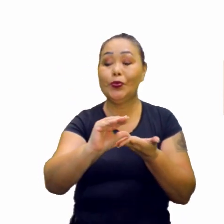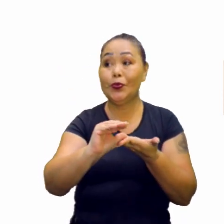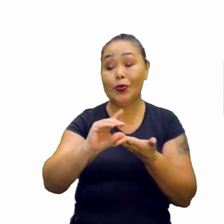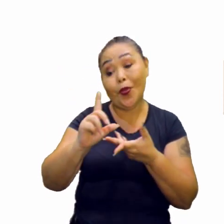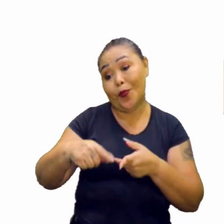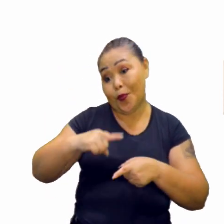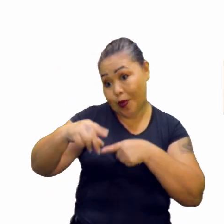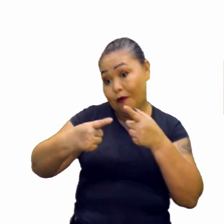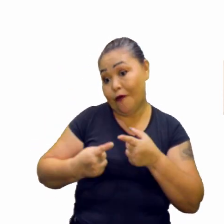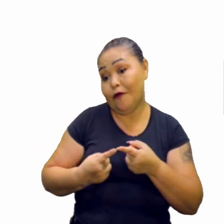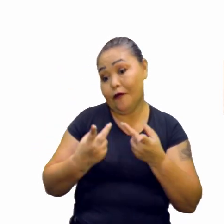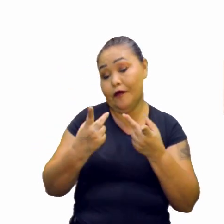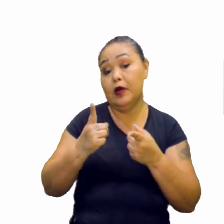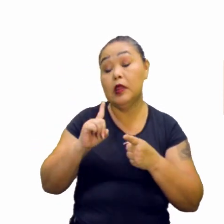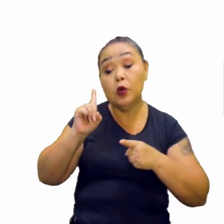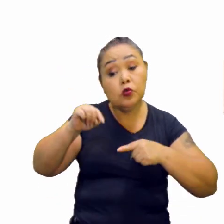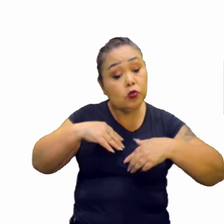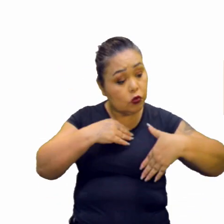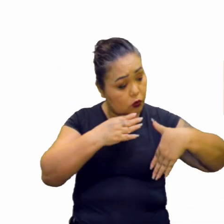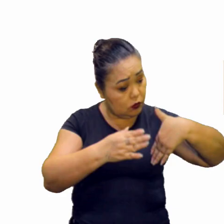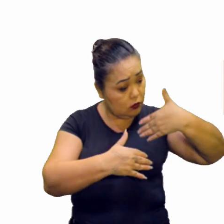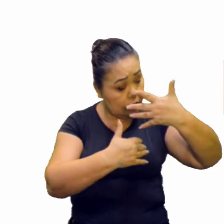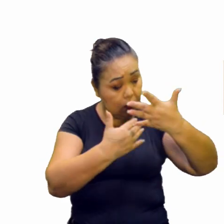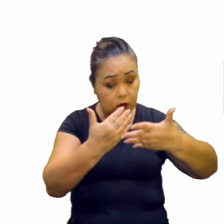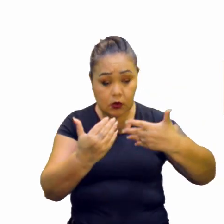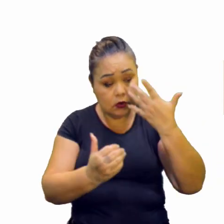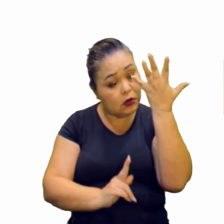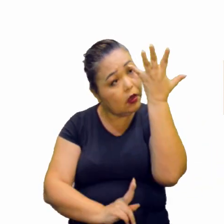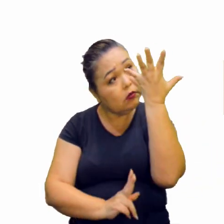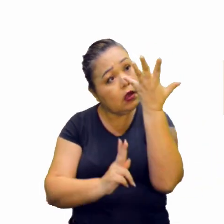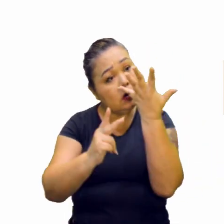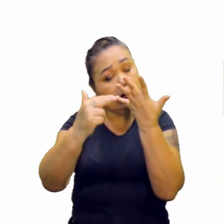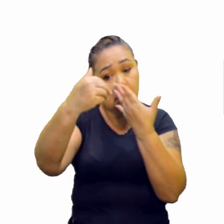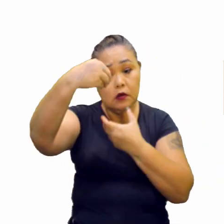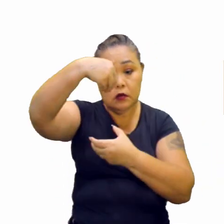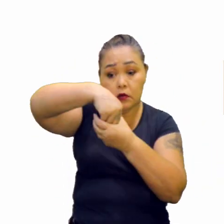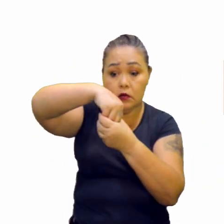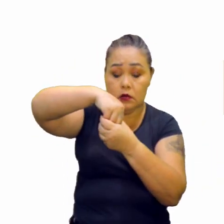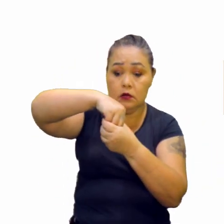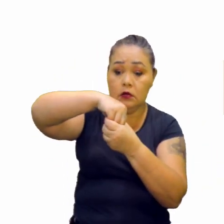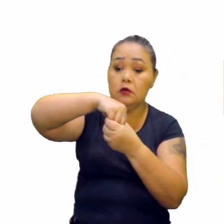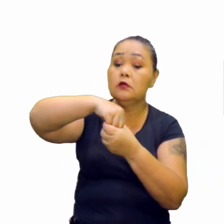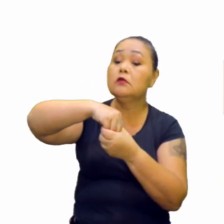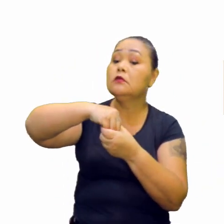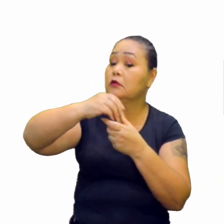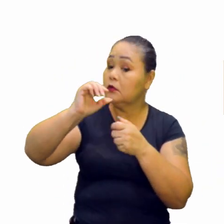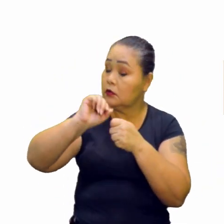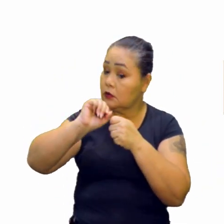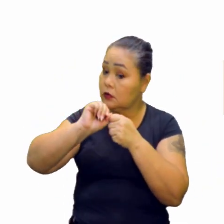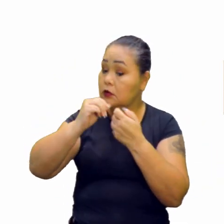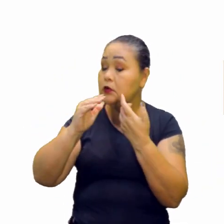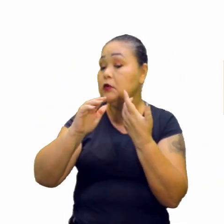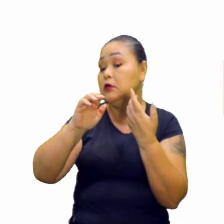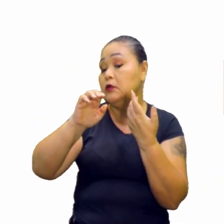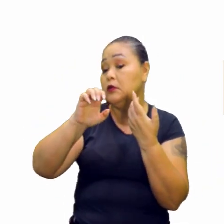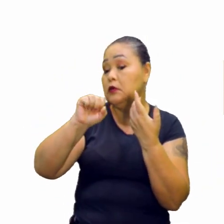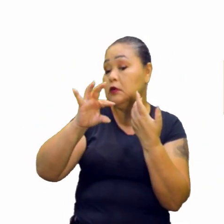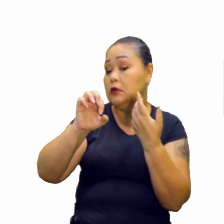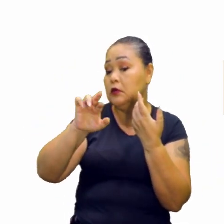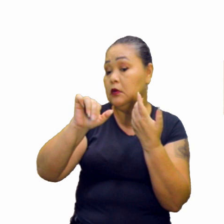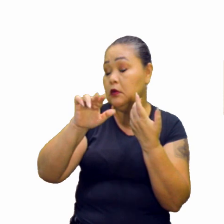de poda que está inserido em tratos culturais pode